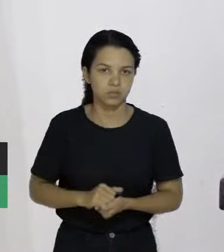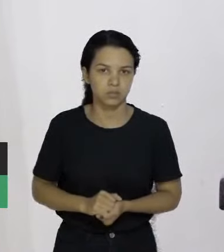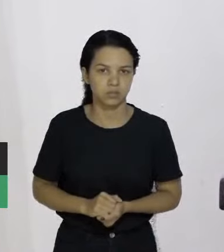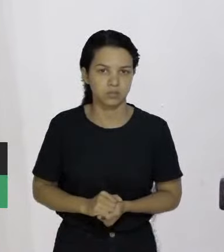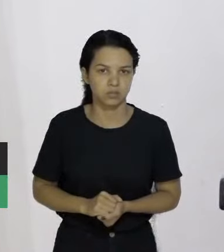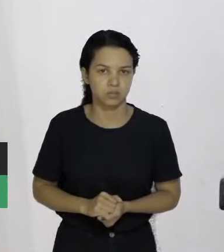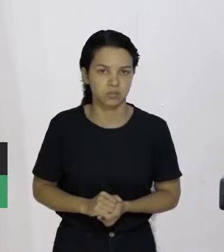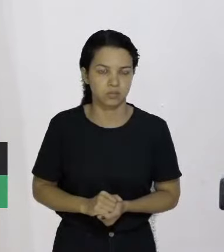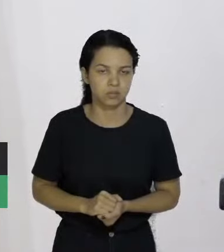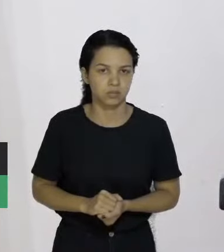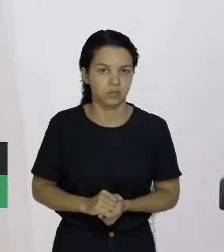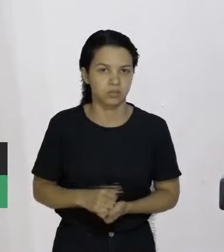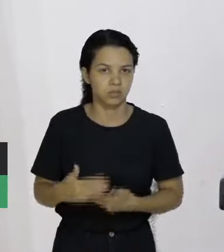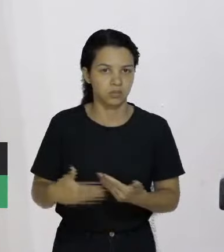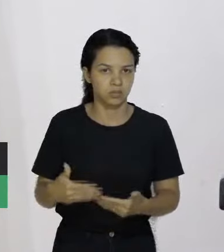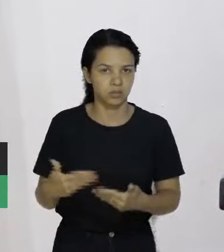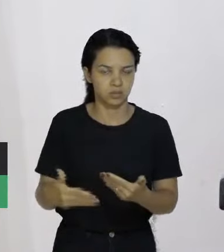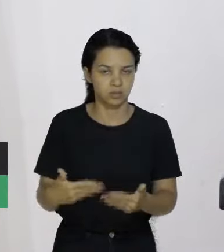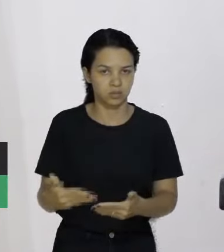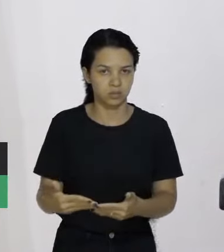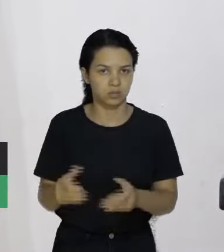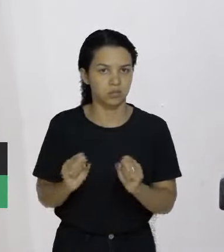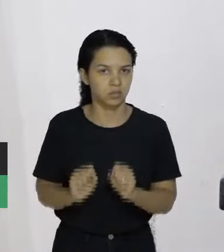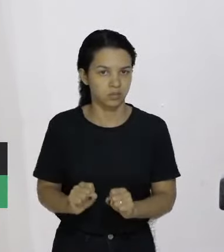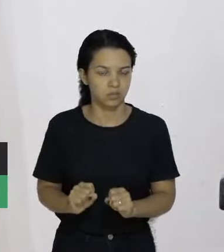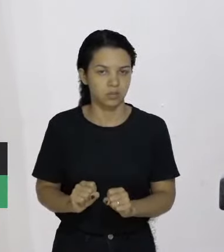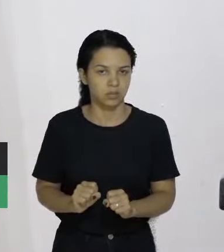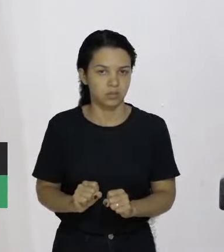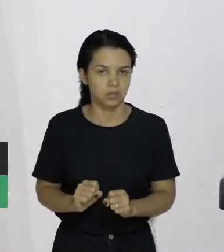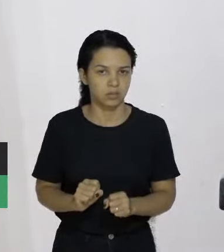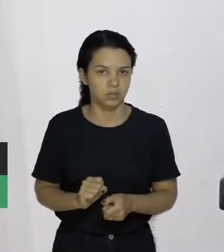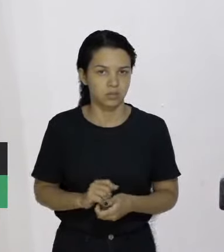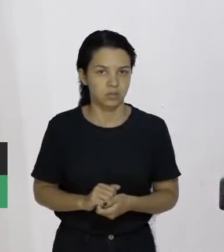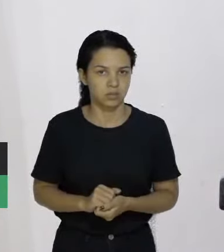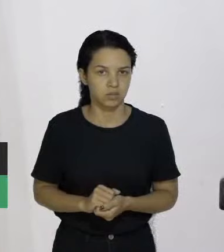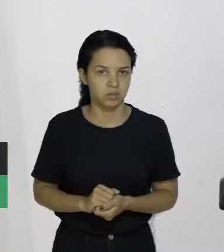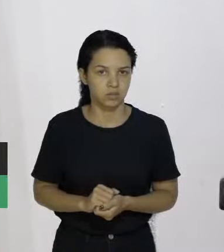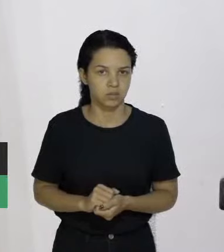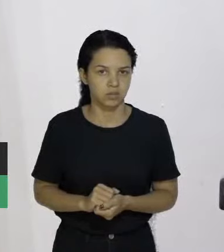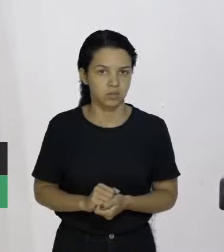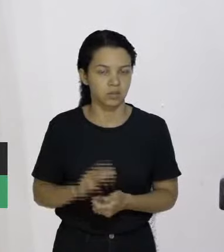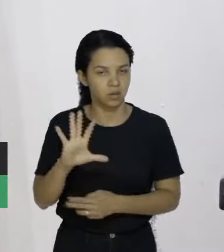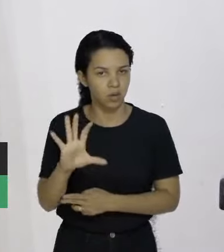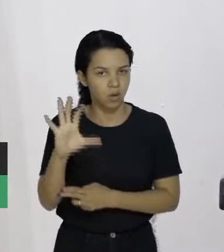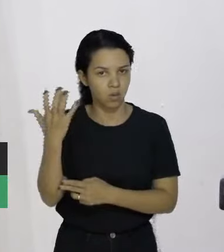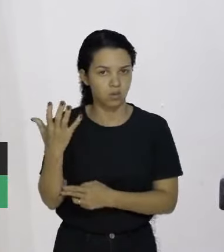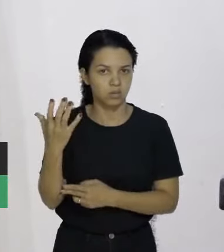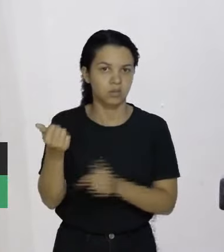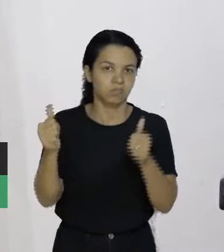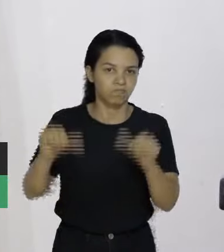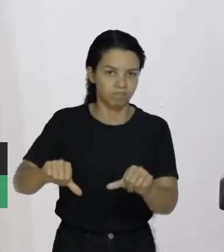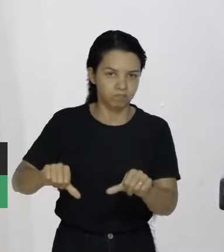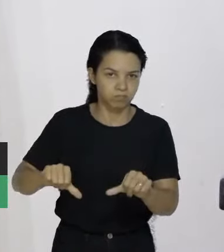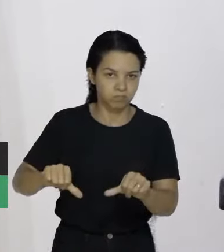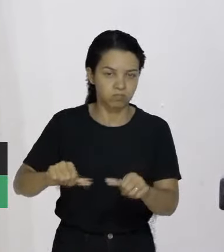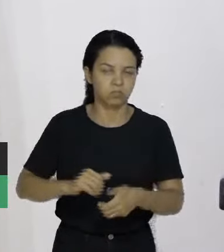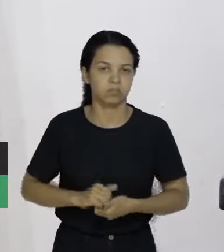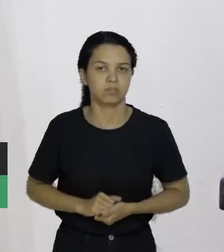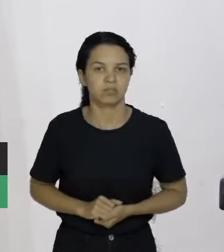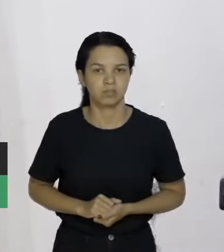que daqui a pouco seja acometida de Algo pior